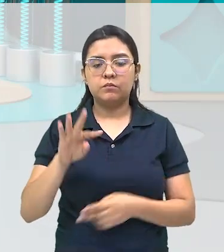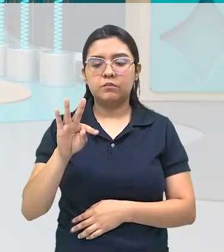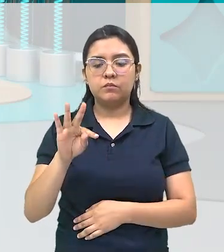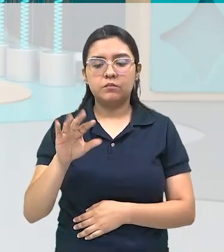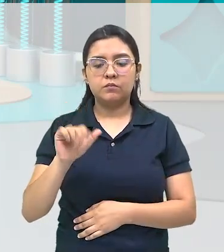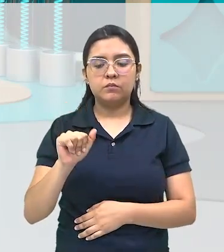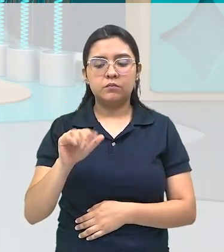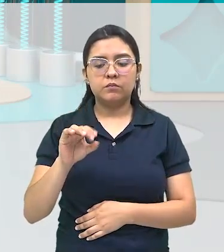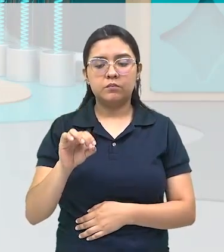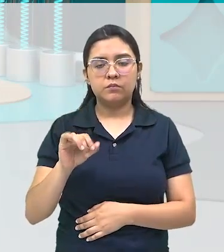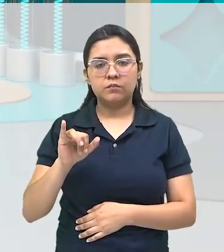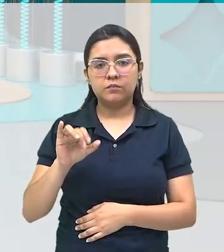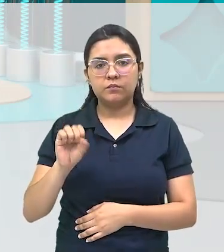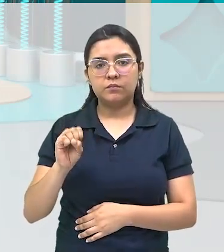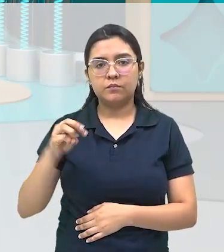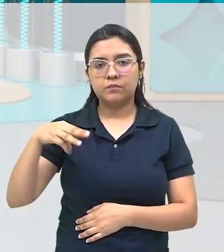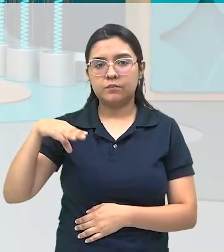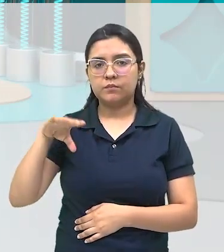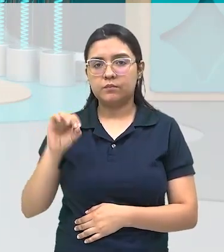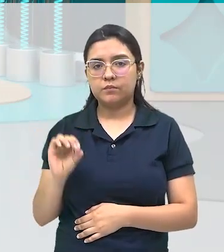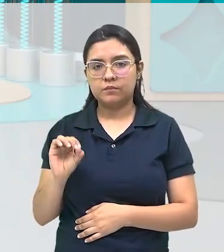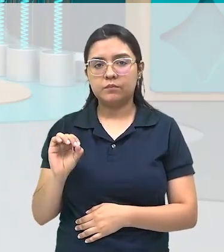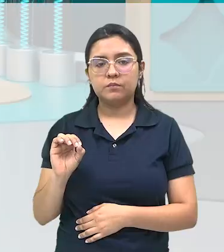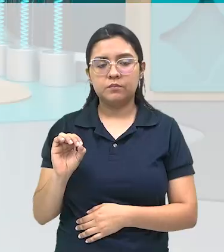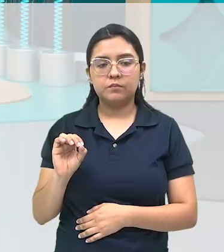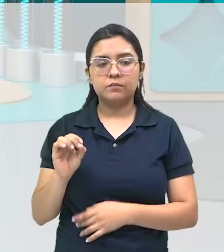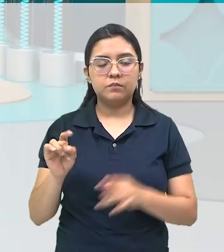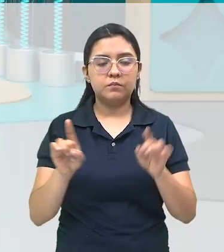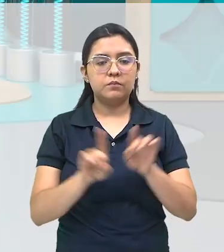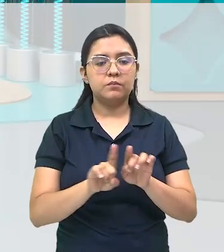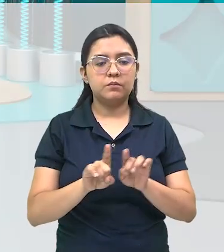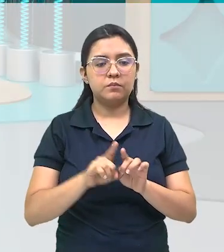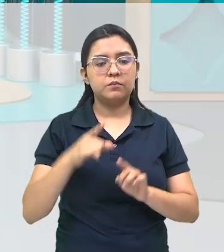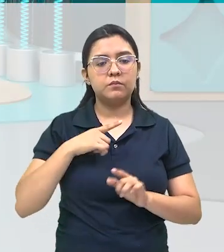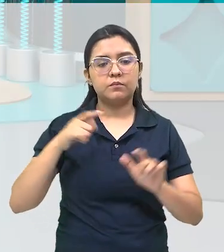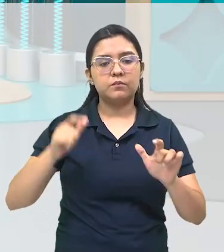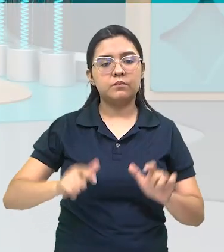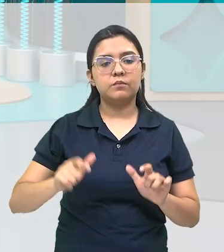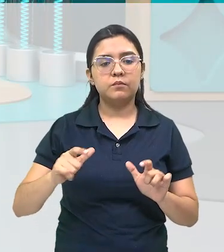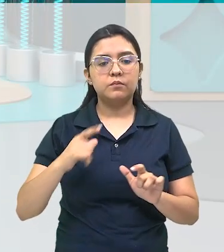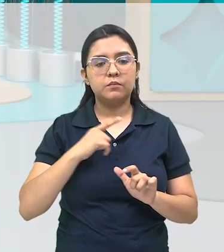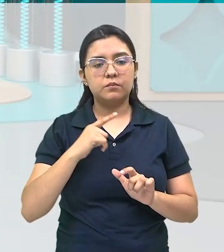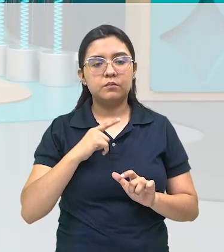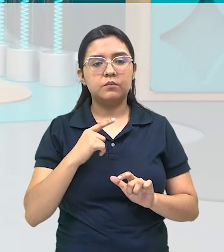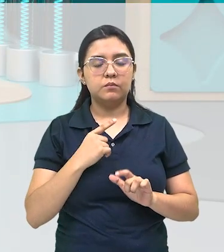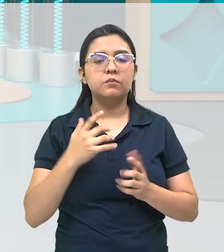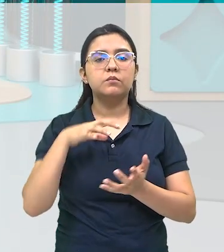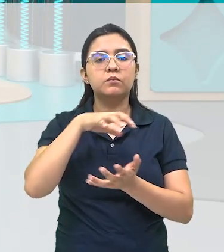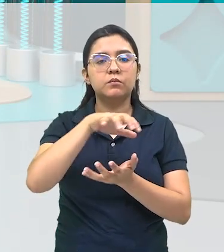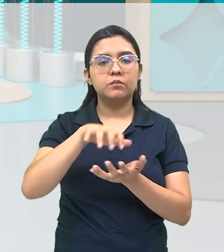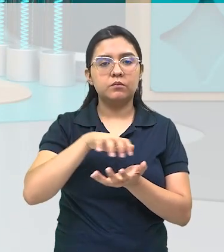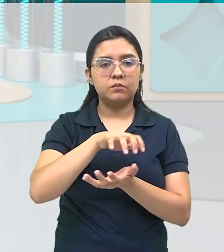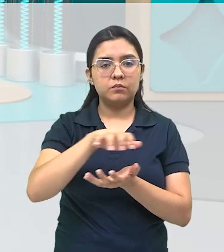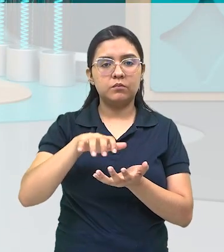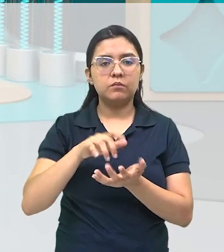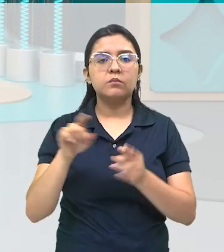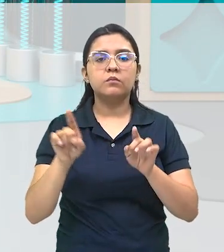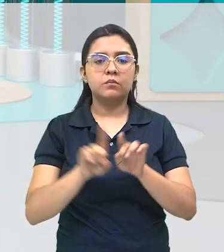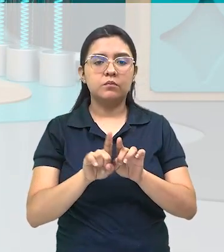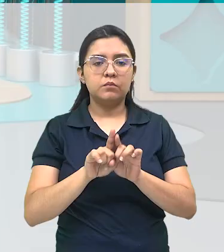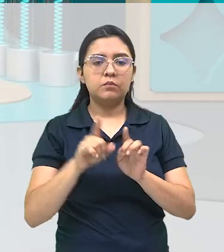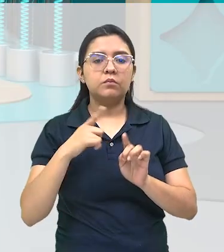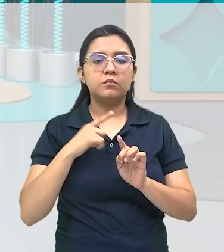taoísmo. Nós temos aqui os cenários de parques, eles são rodeados de